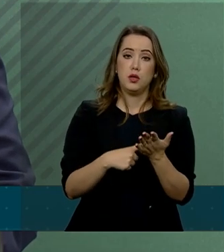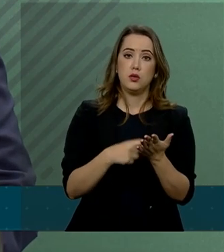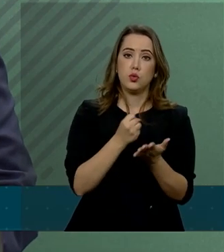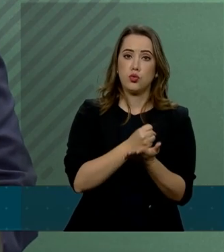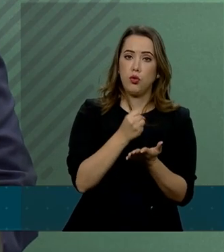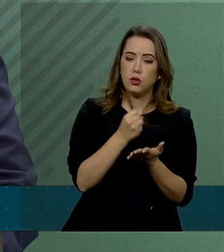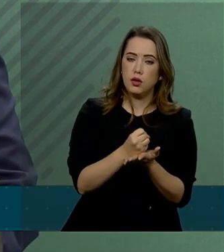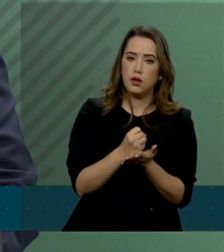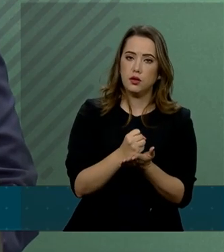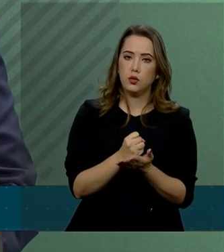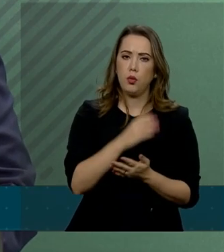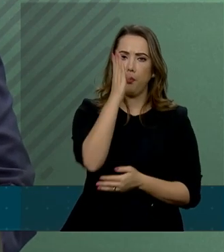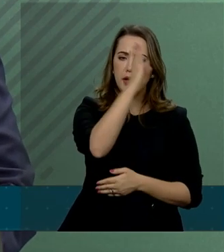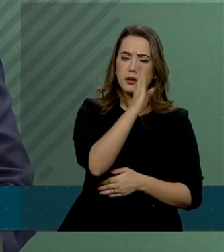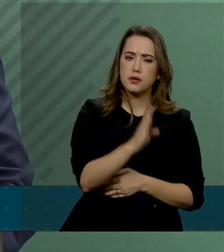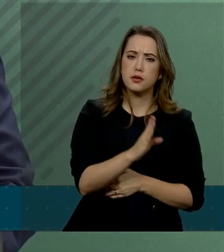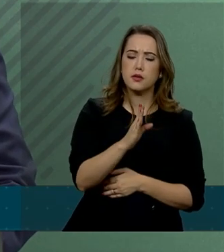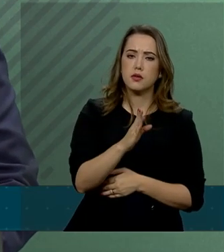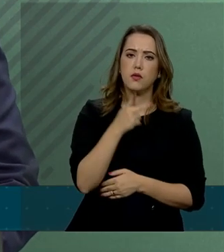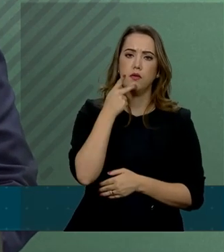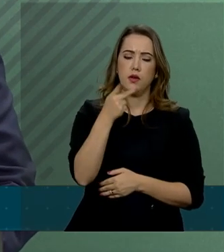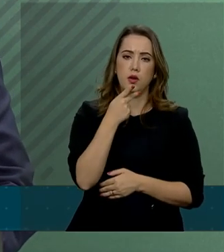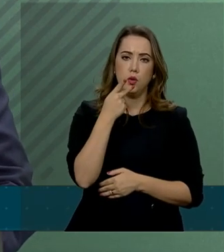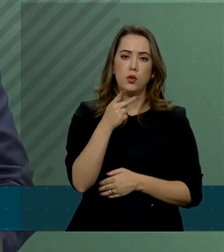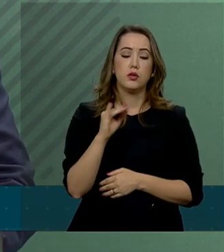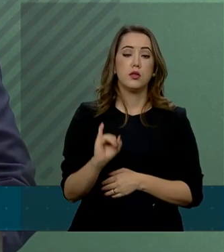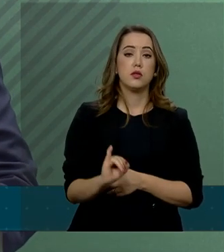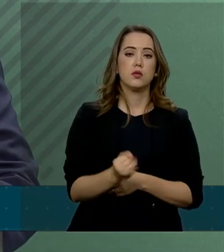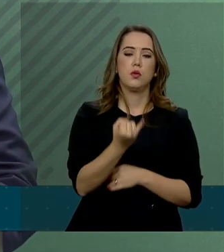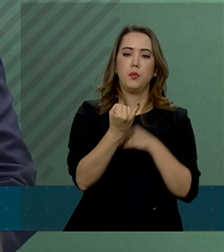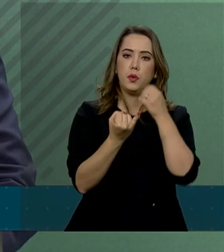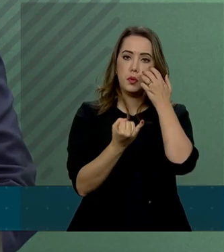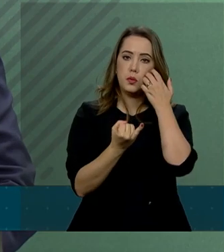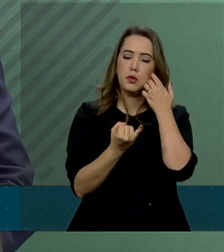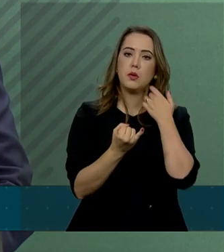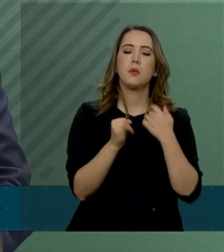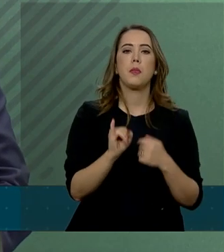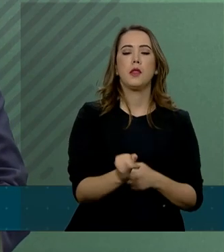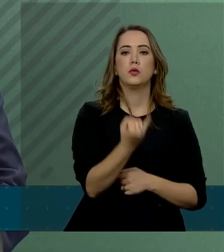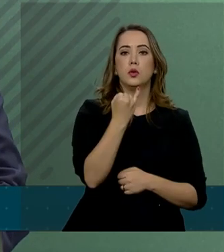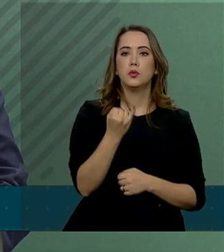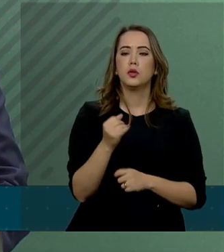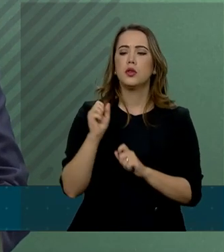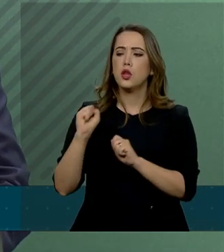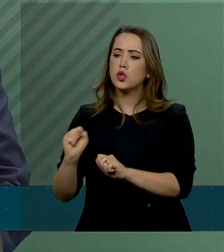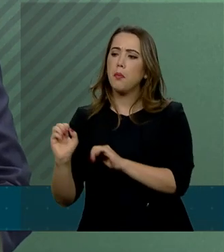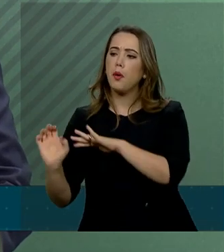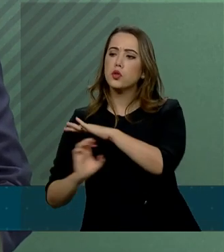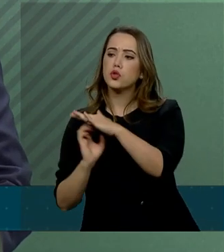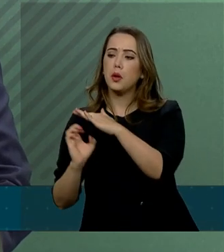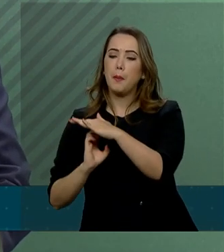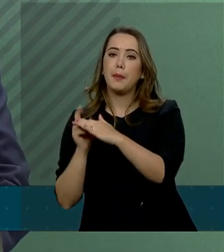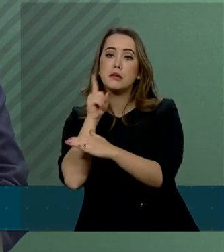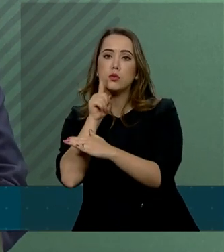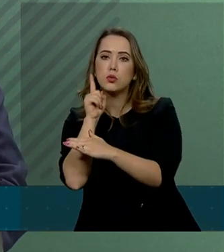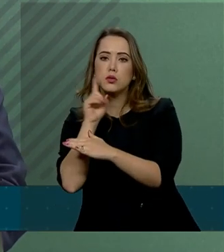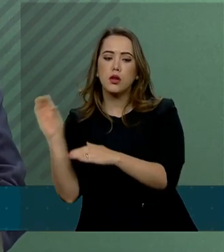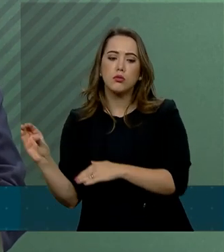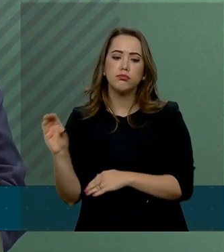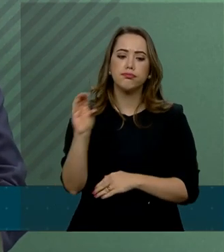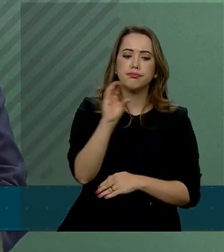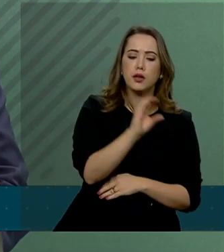lado brasileiro salientou as oportunidades para investimentos americanos nos setores da energia